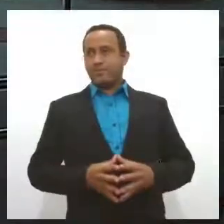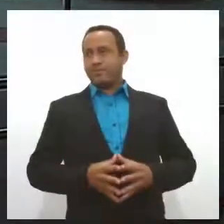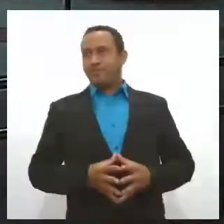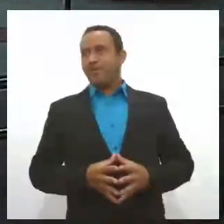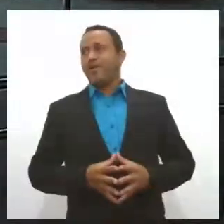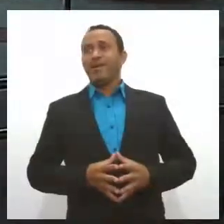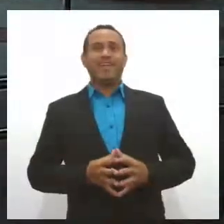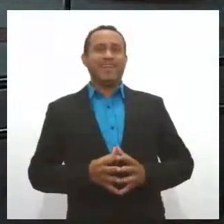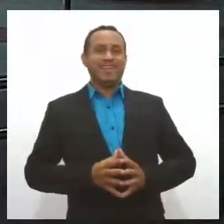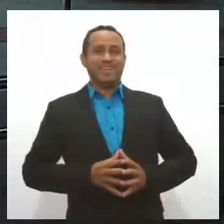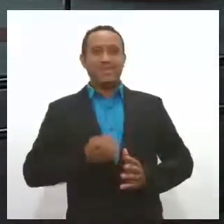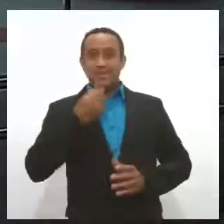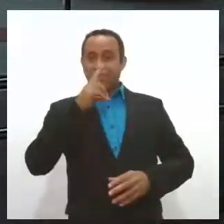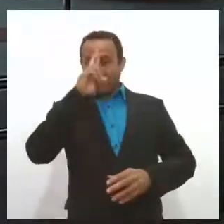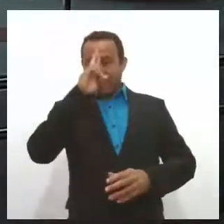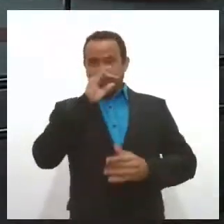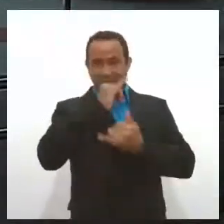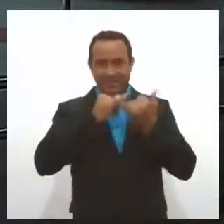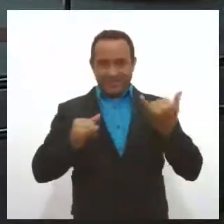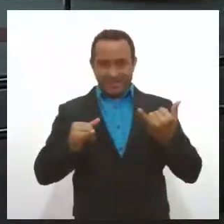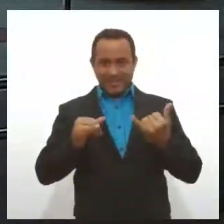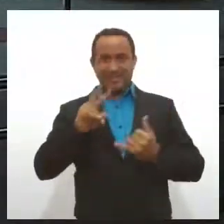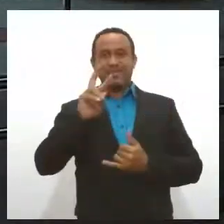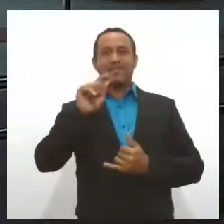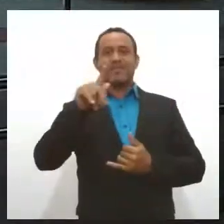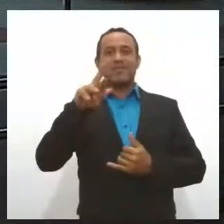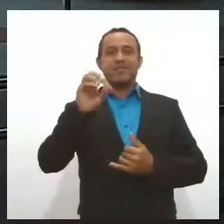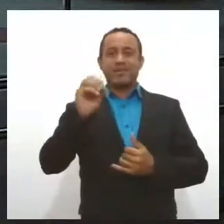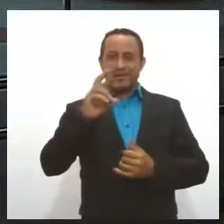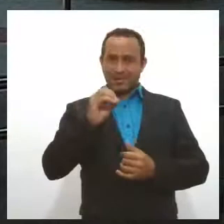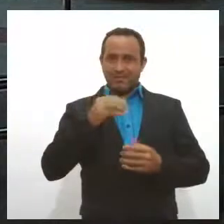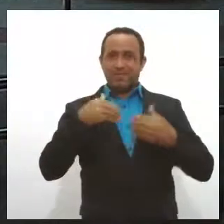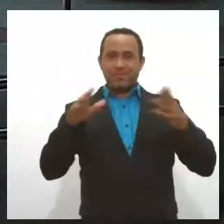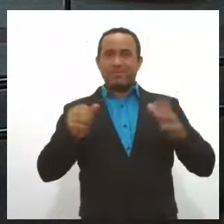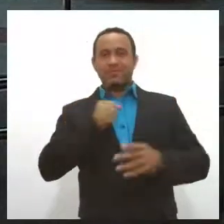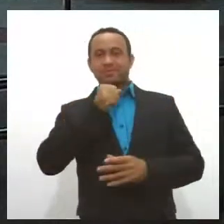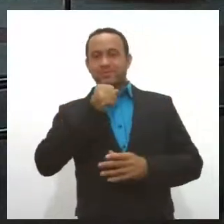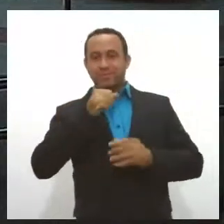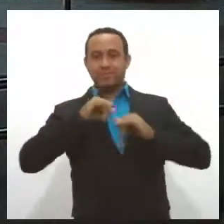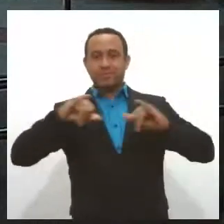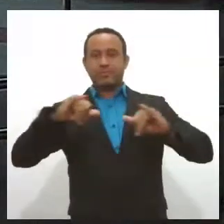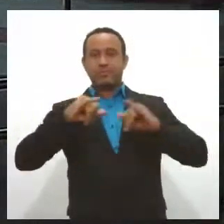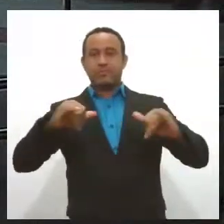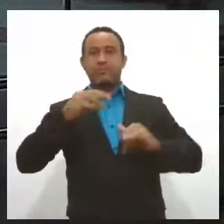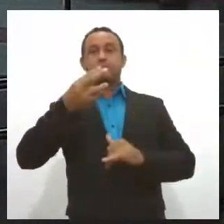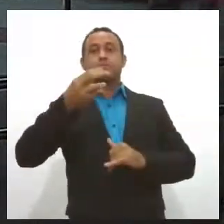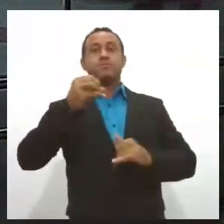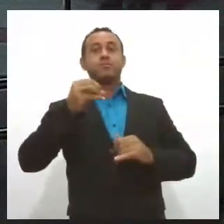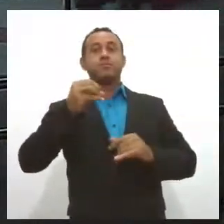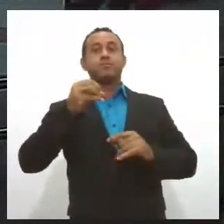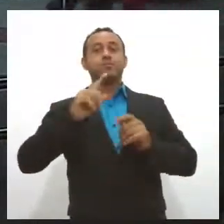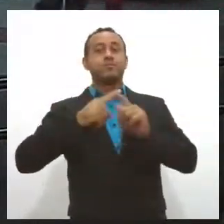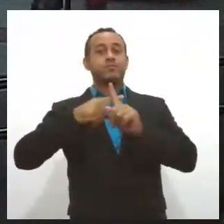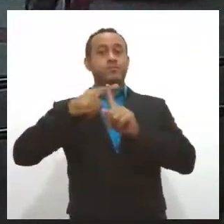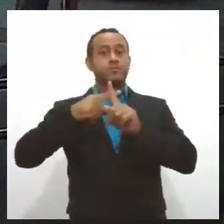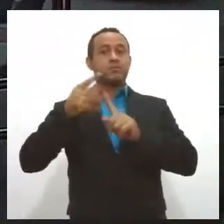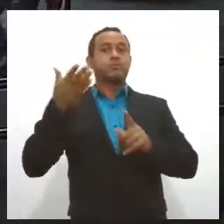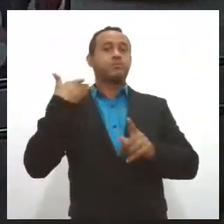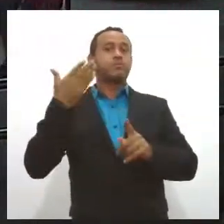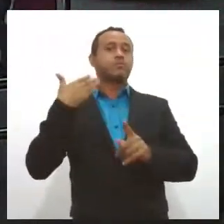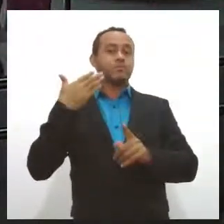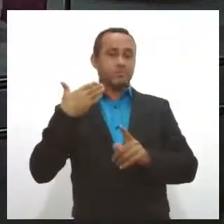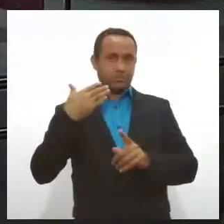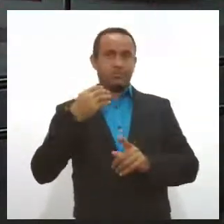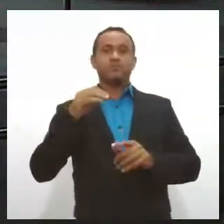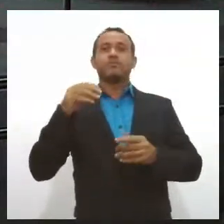Olá, meio-dia e meia. Eu sou Valquíria Mirói. Está começando a Lese Notícia. 30 graus em Aracaju. A sensação